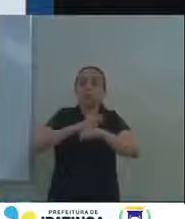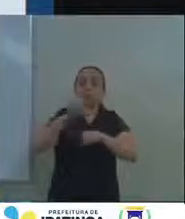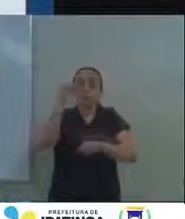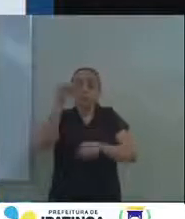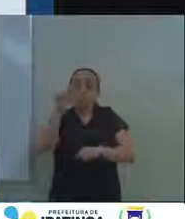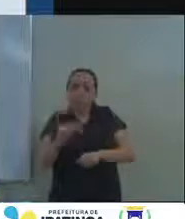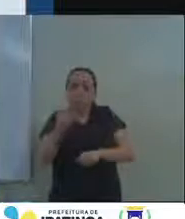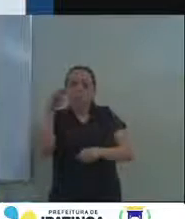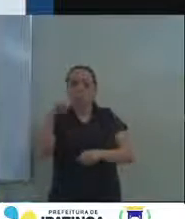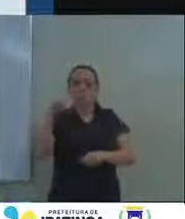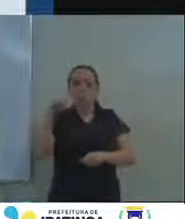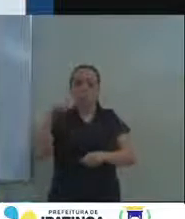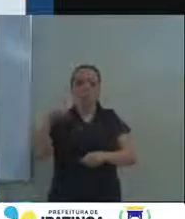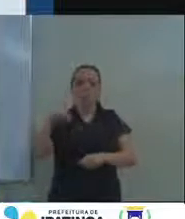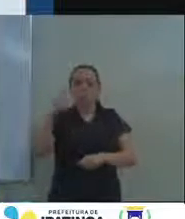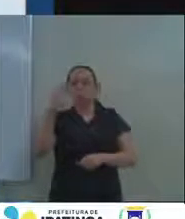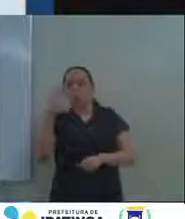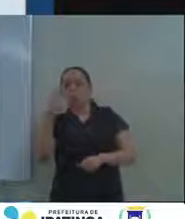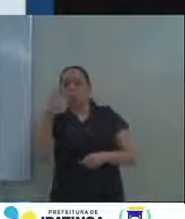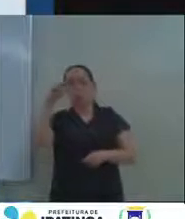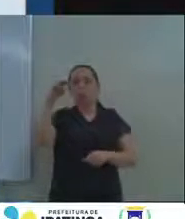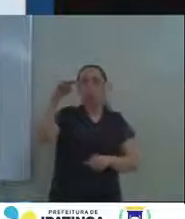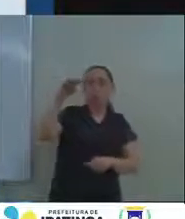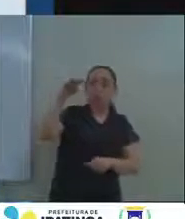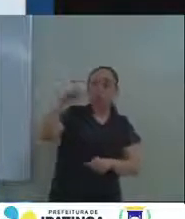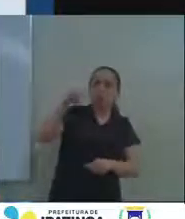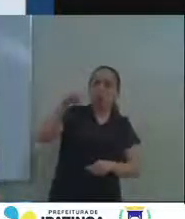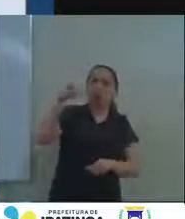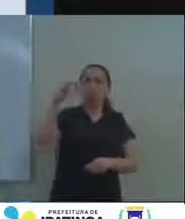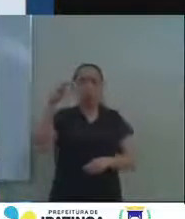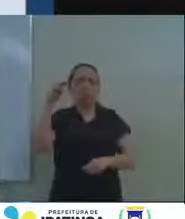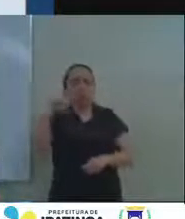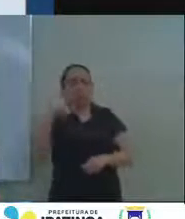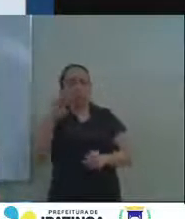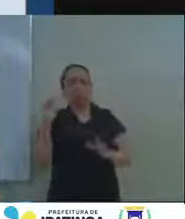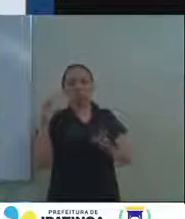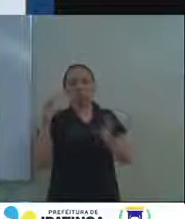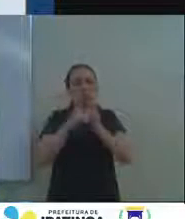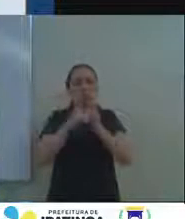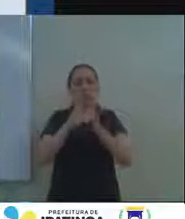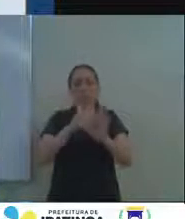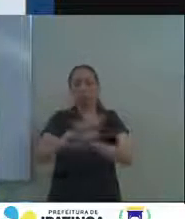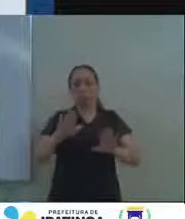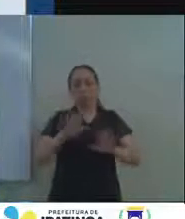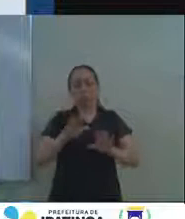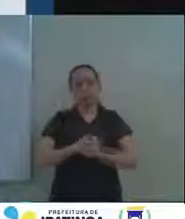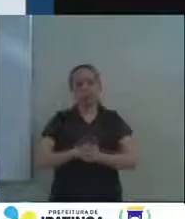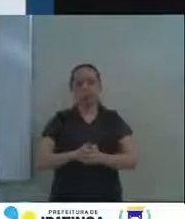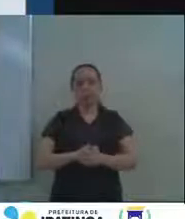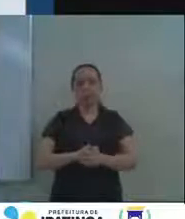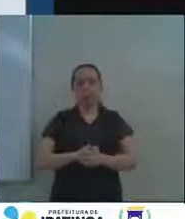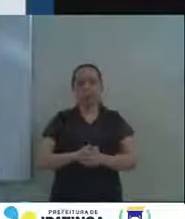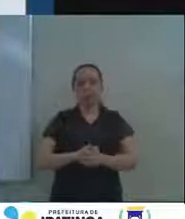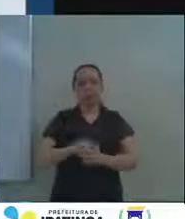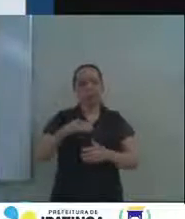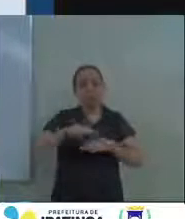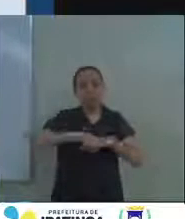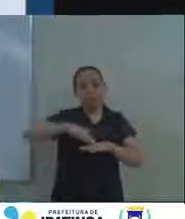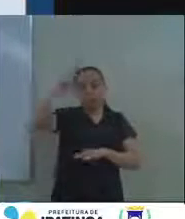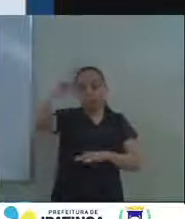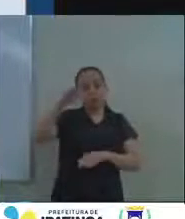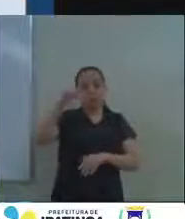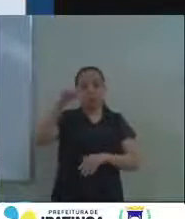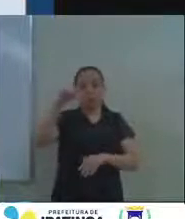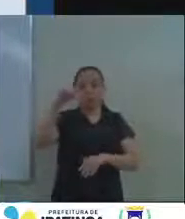minutos, 1, 2 minutos, eu já tenho um resultado muito bom. E esse treino não pode ultrapassar